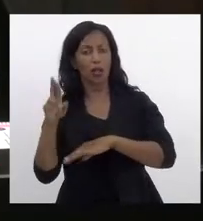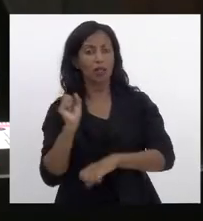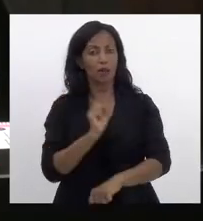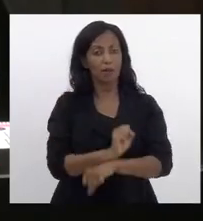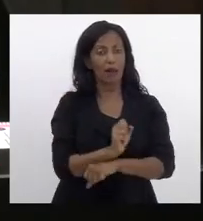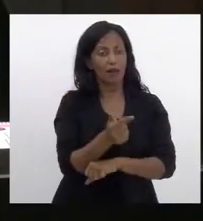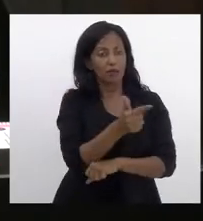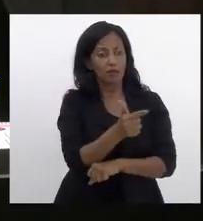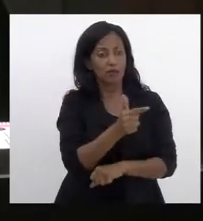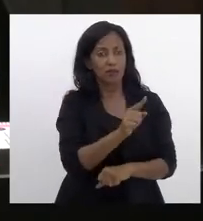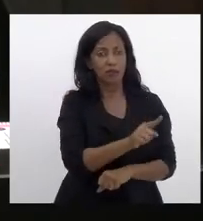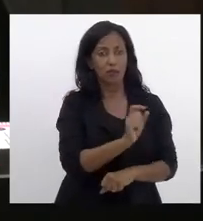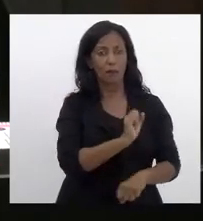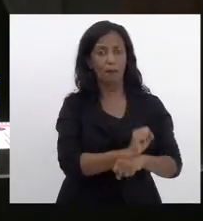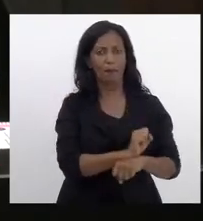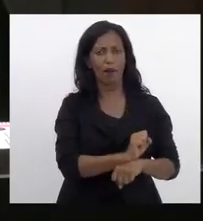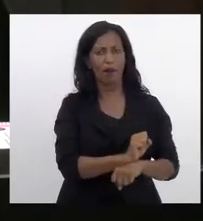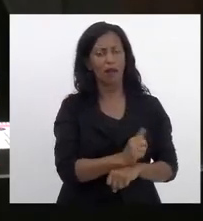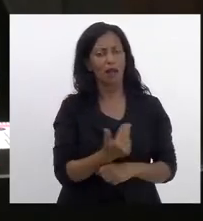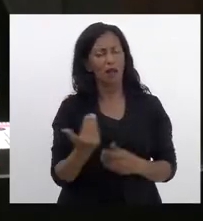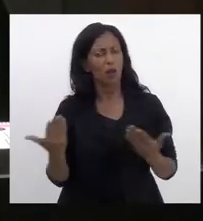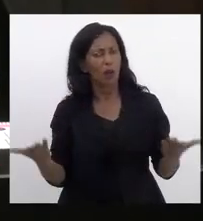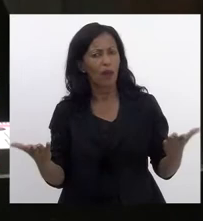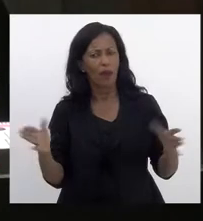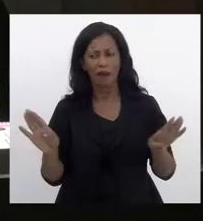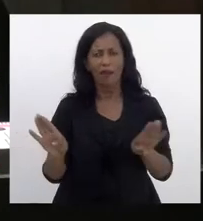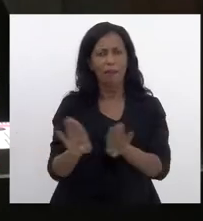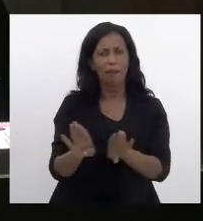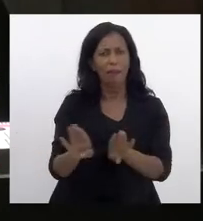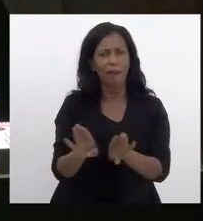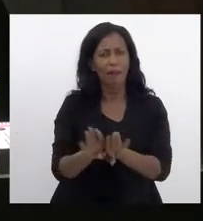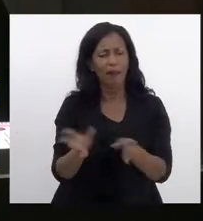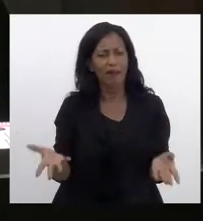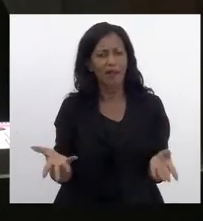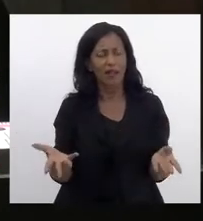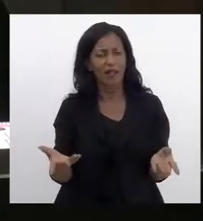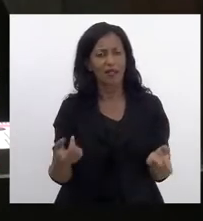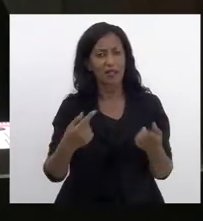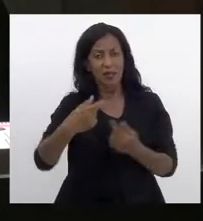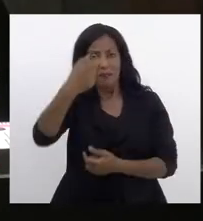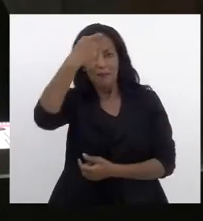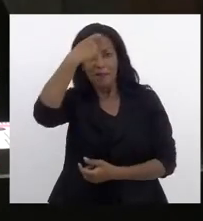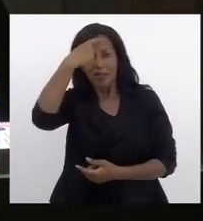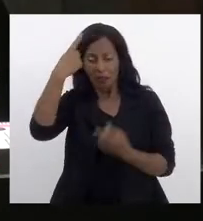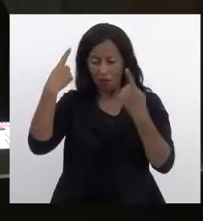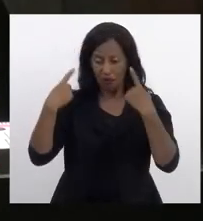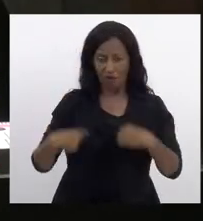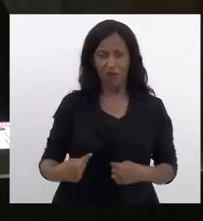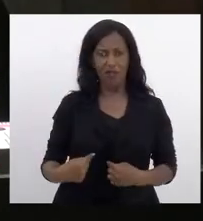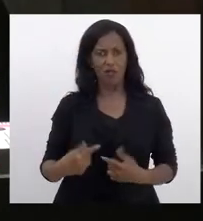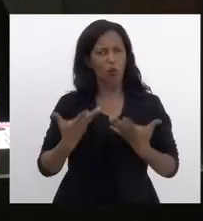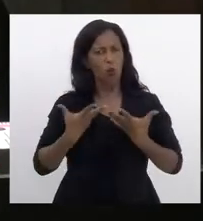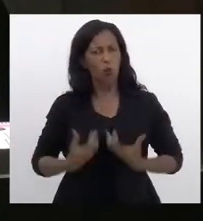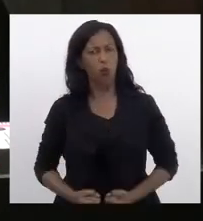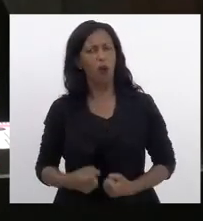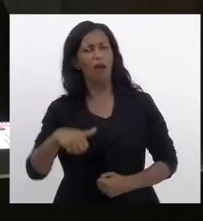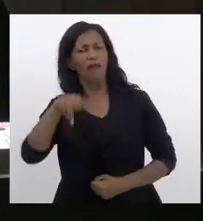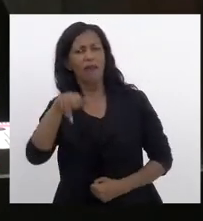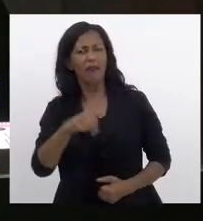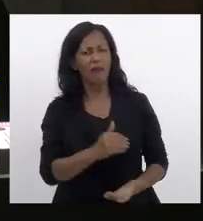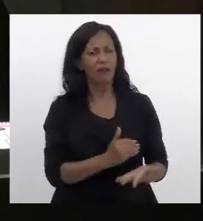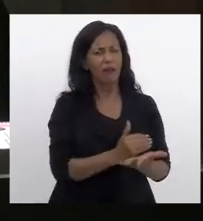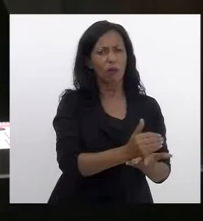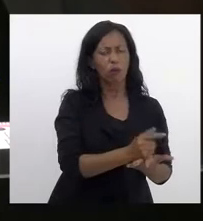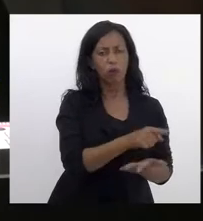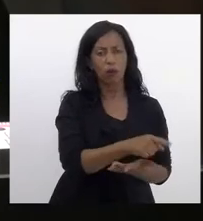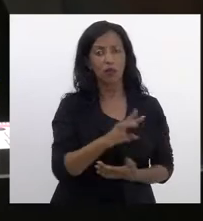122. Isso é inadmissível. Cadê a paridade? Já que é para um desgaste físico e mental. Quem é que está na ponta?